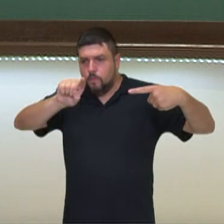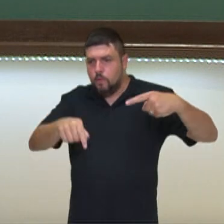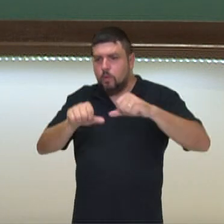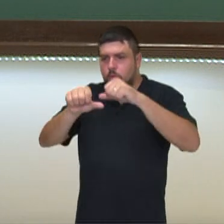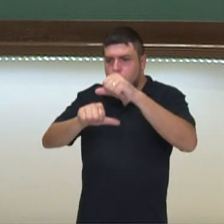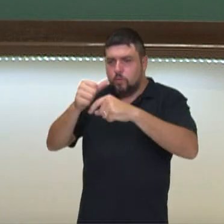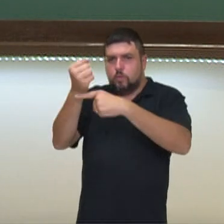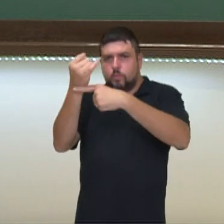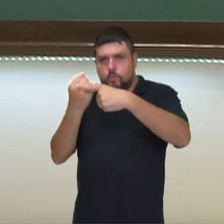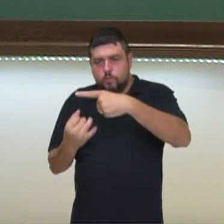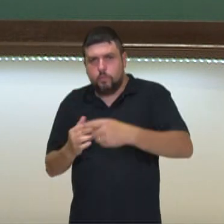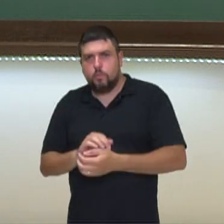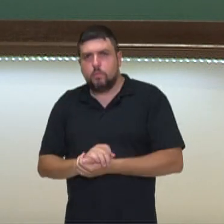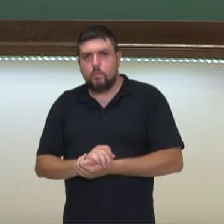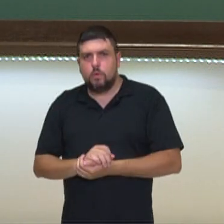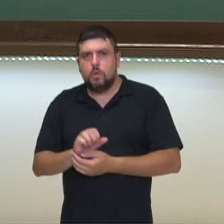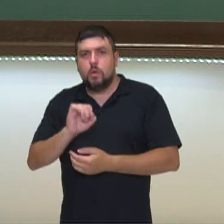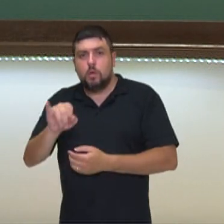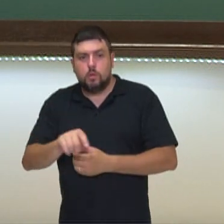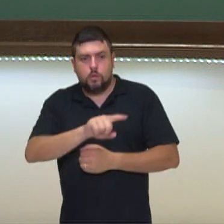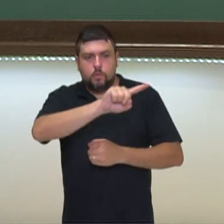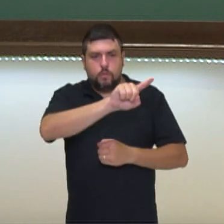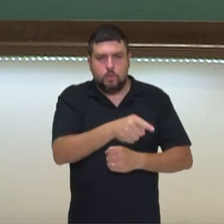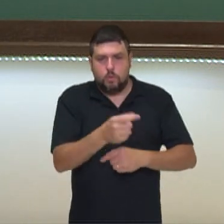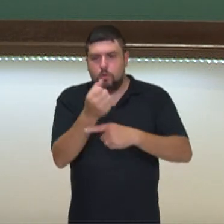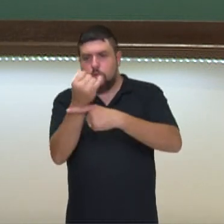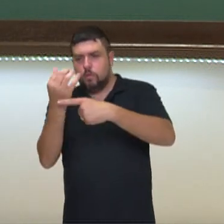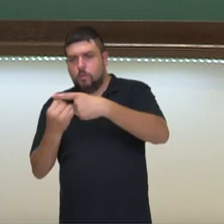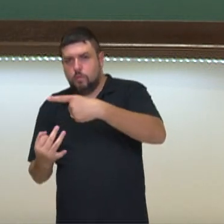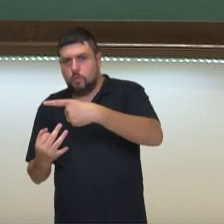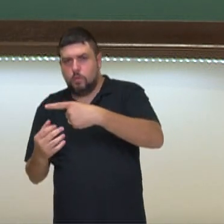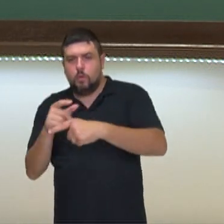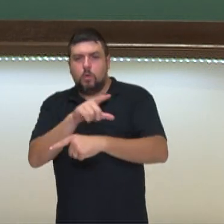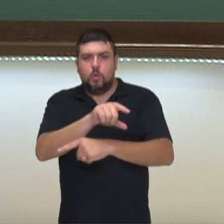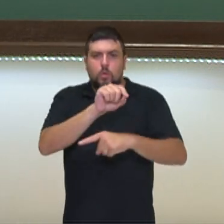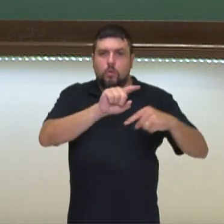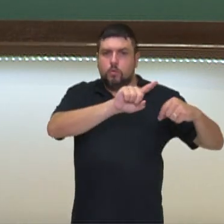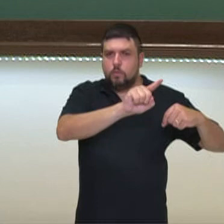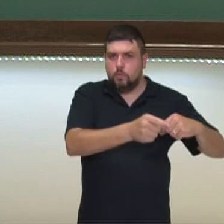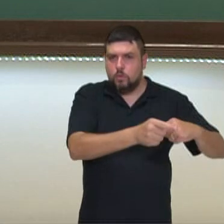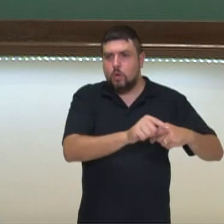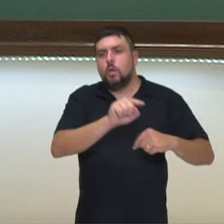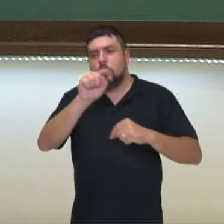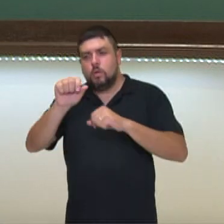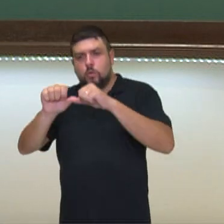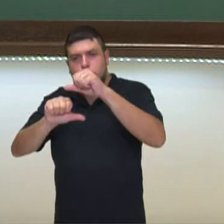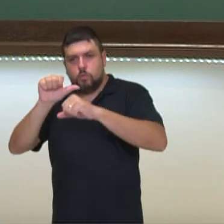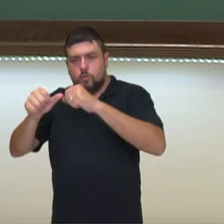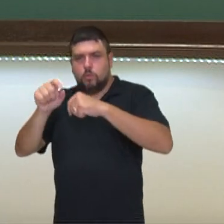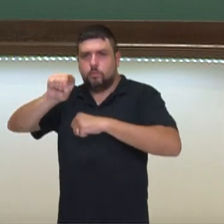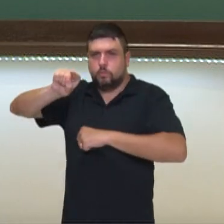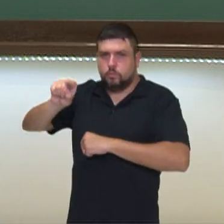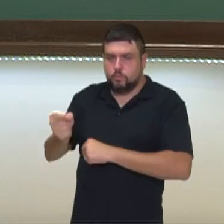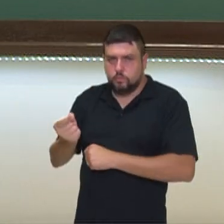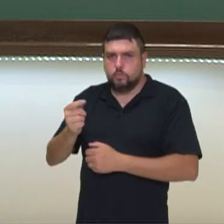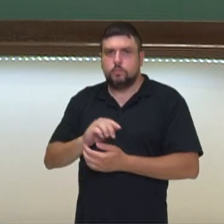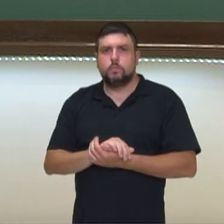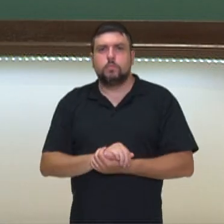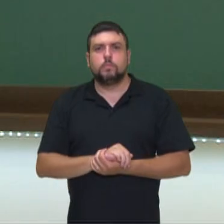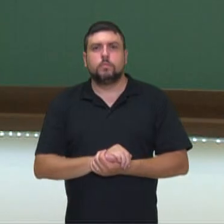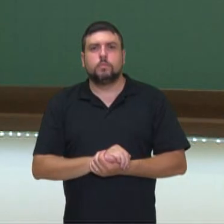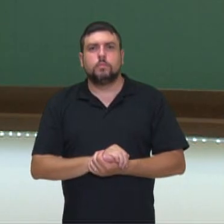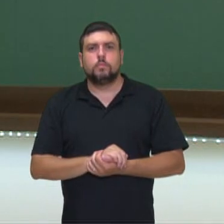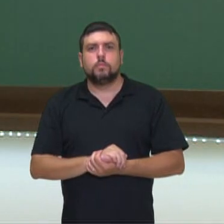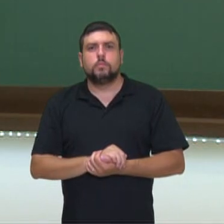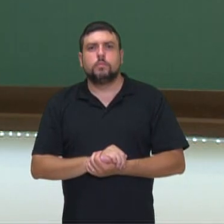fração. Se você está com decimal e fração e você escolhe trabalhar em decimal, transforma a fração em decimal. Certo?